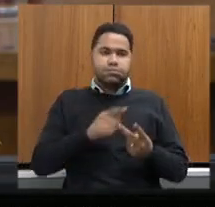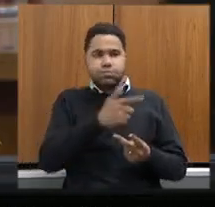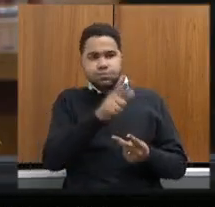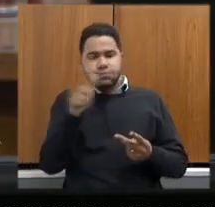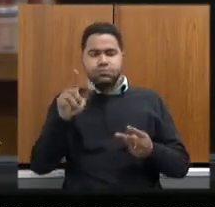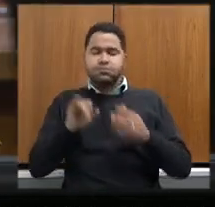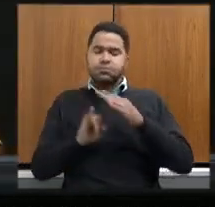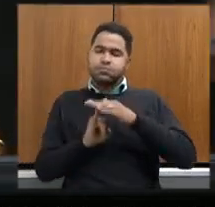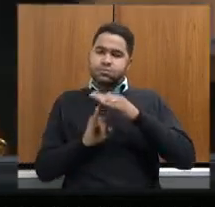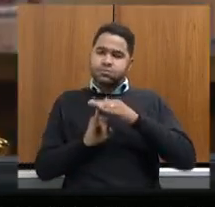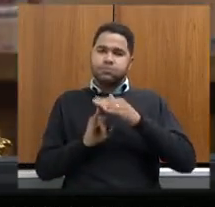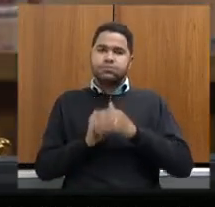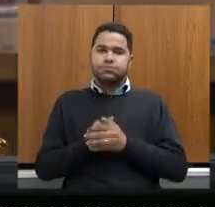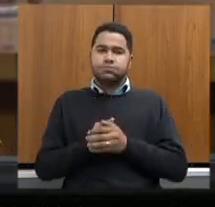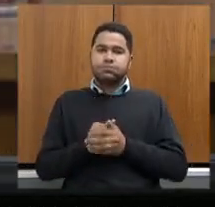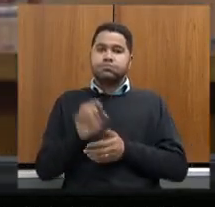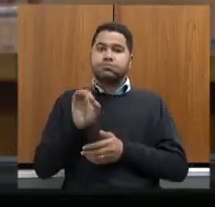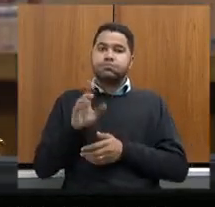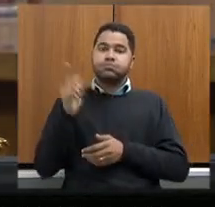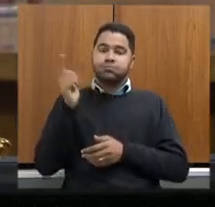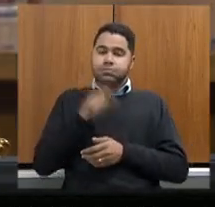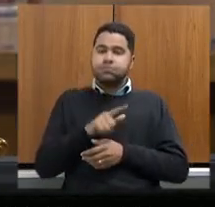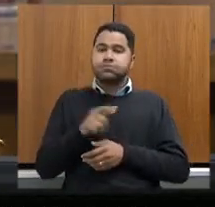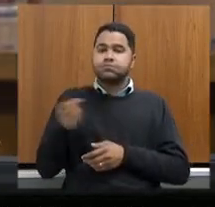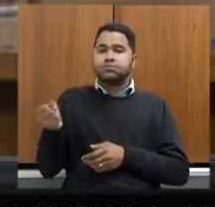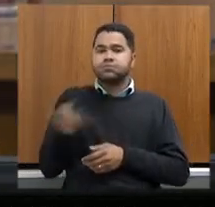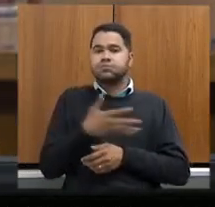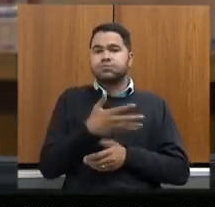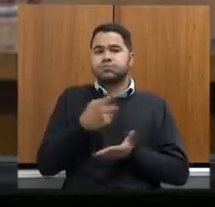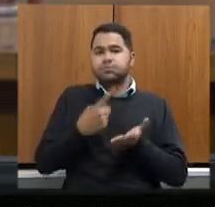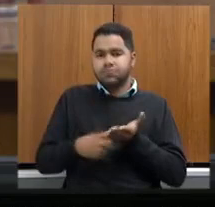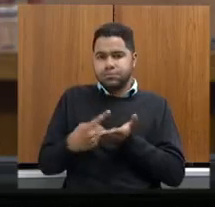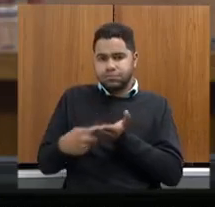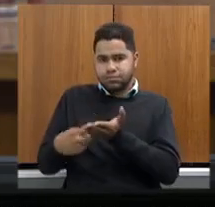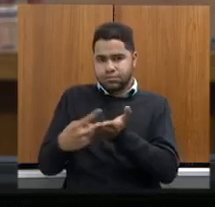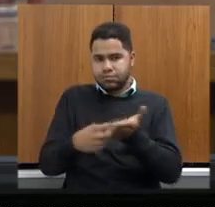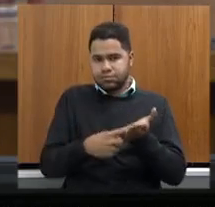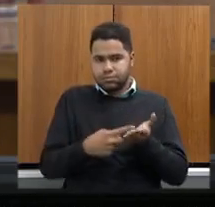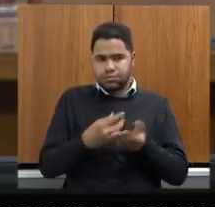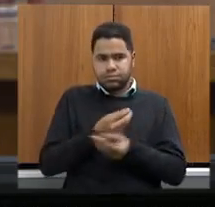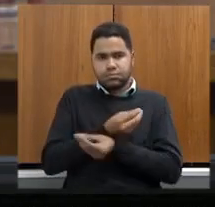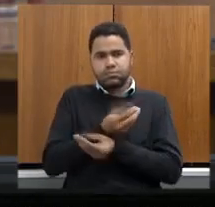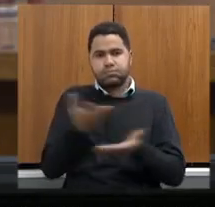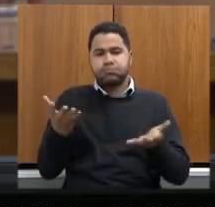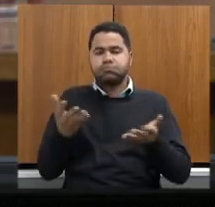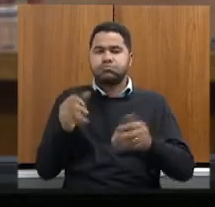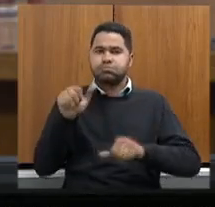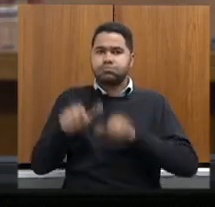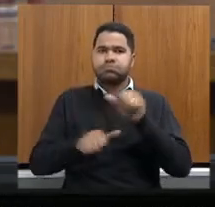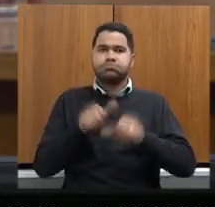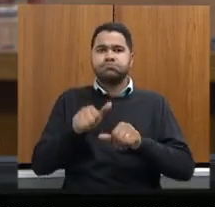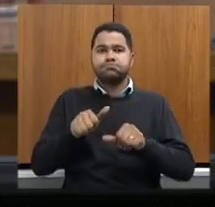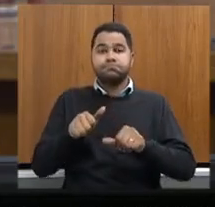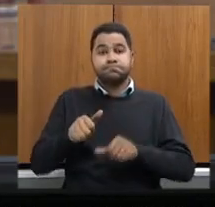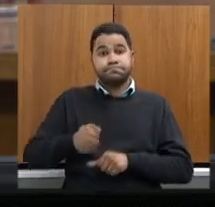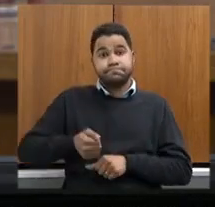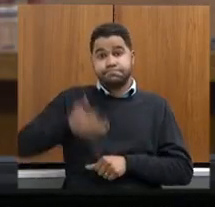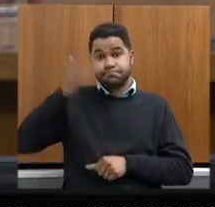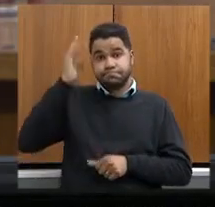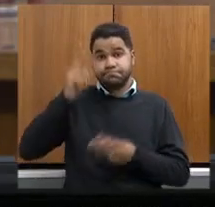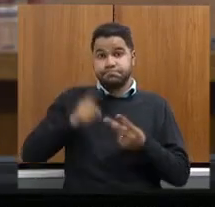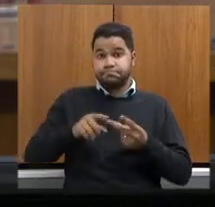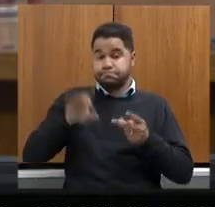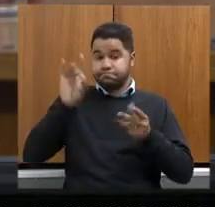demais instituições públicas só vai haver um novo acordo se esse acordo trouxer uma reparação célere e